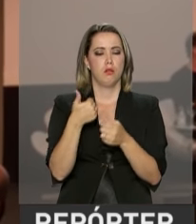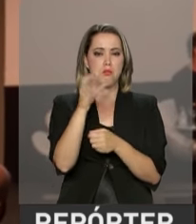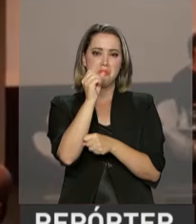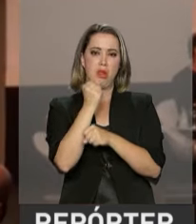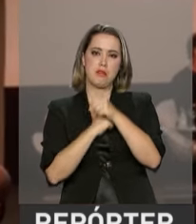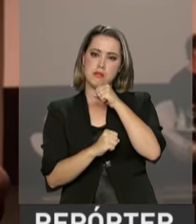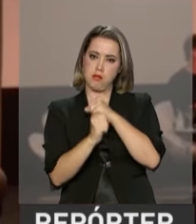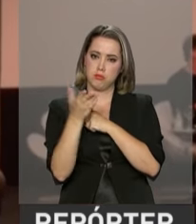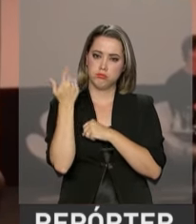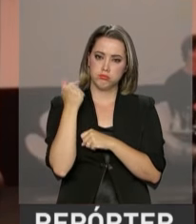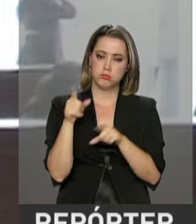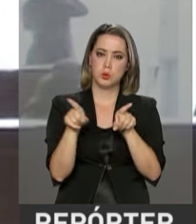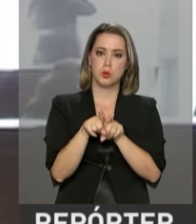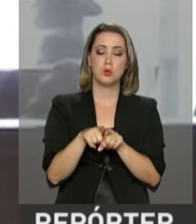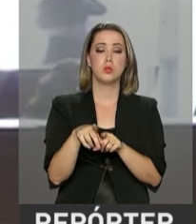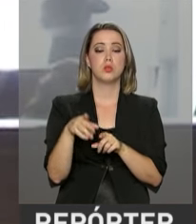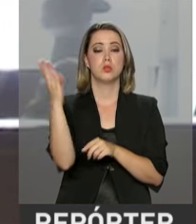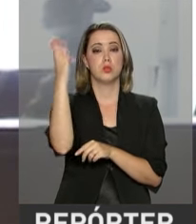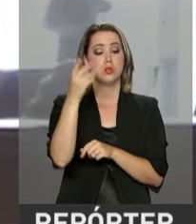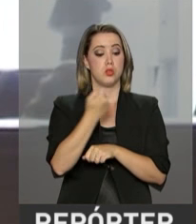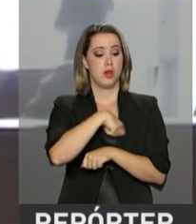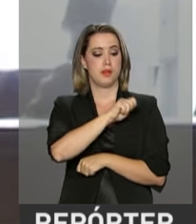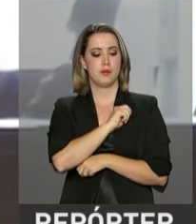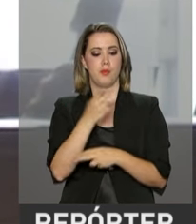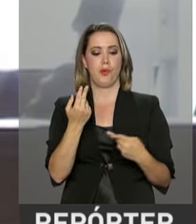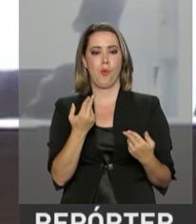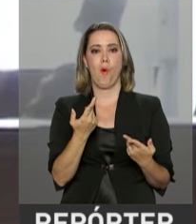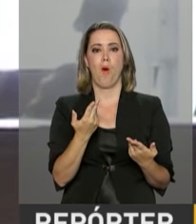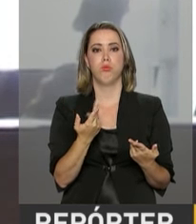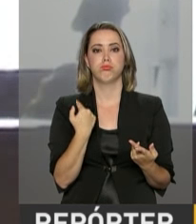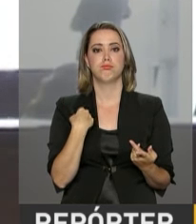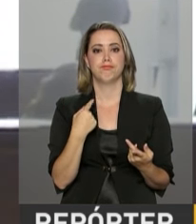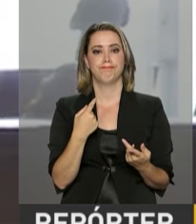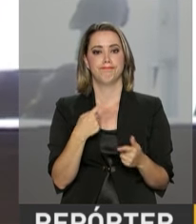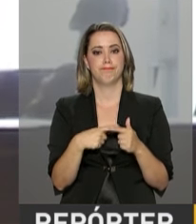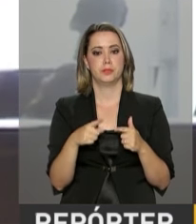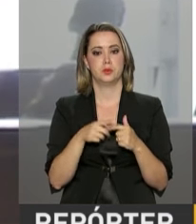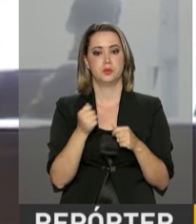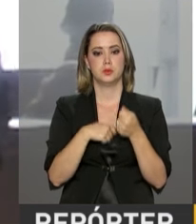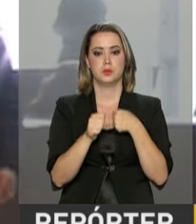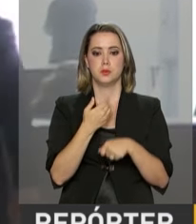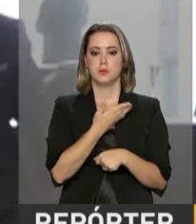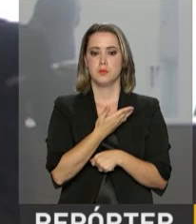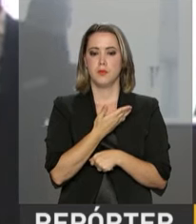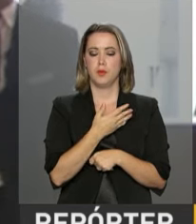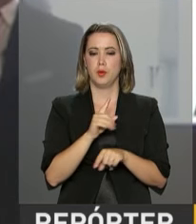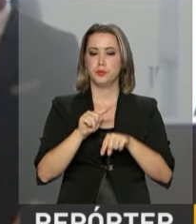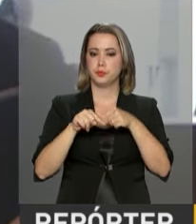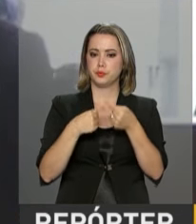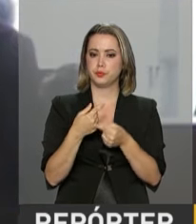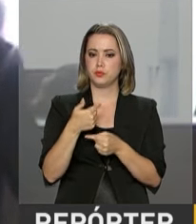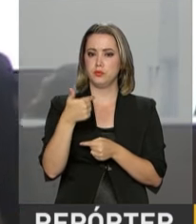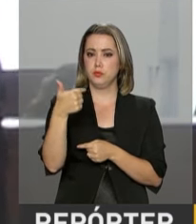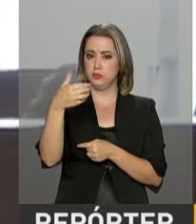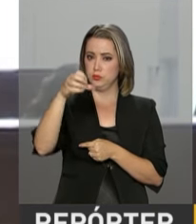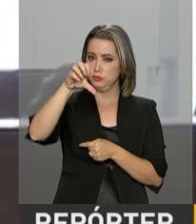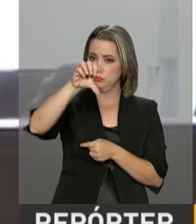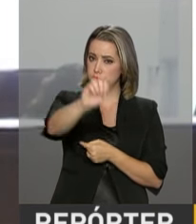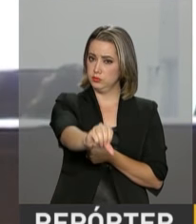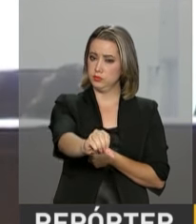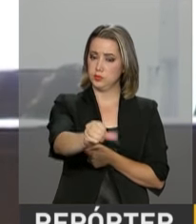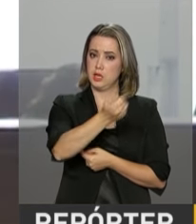e conseguiu superá lo a espanha sofreu muito com a crise depois de a partir de 2009